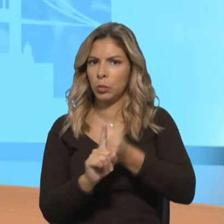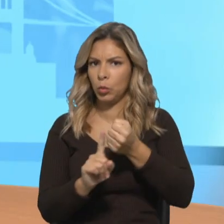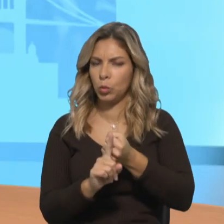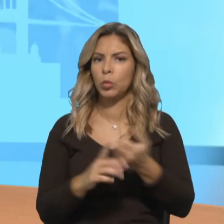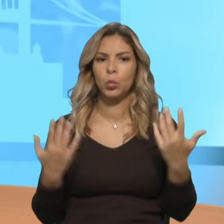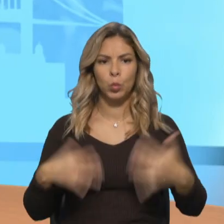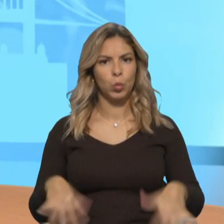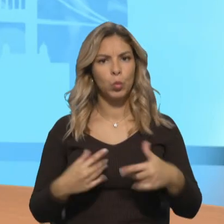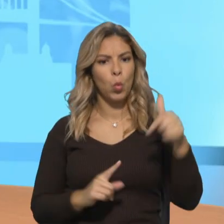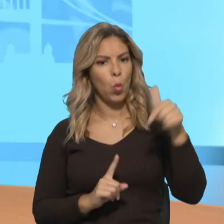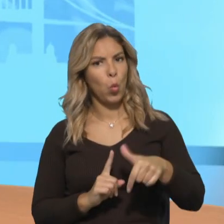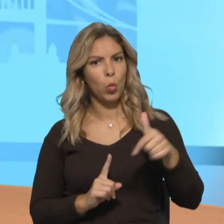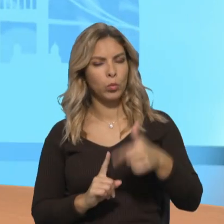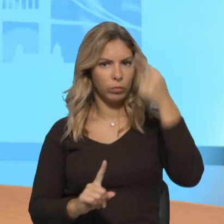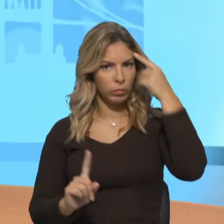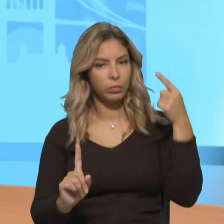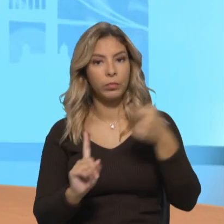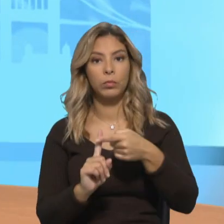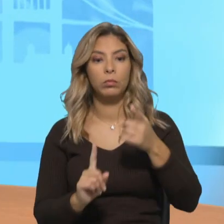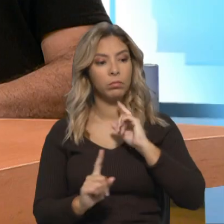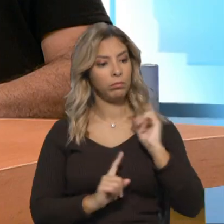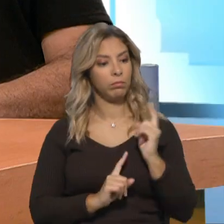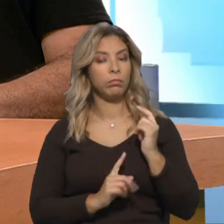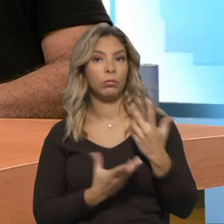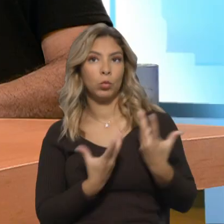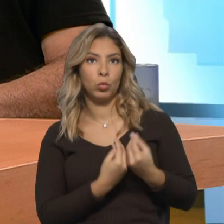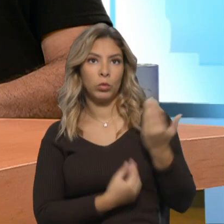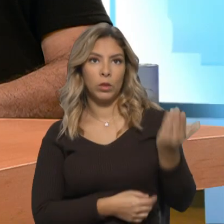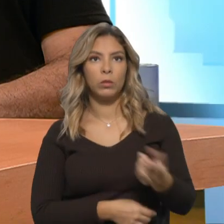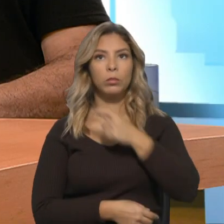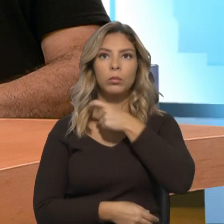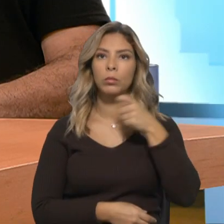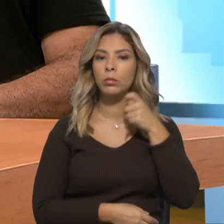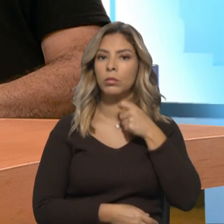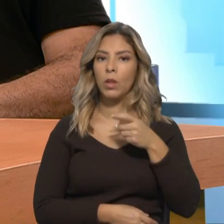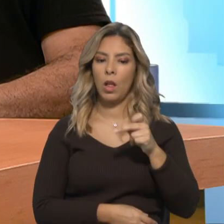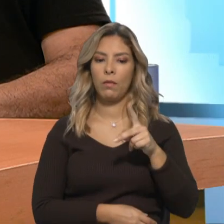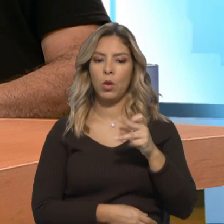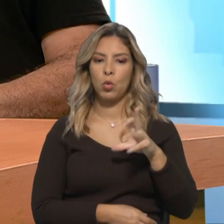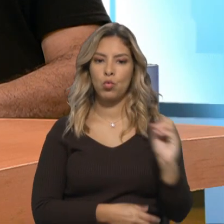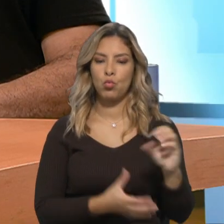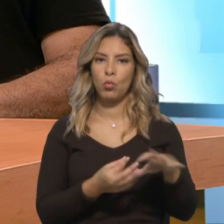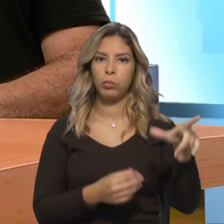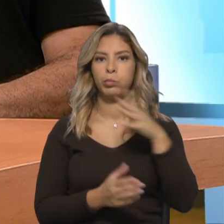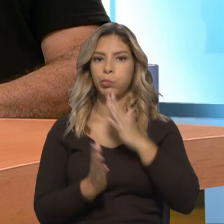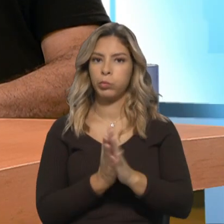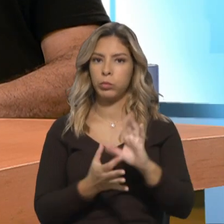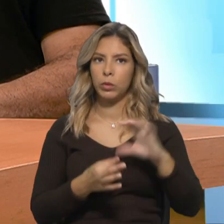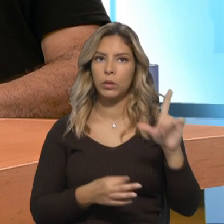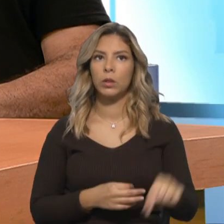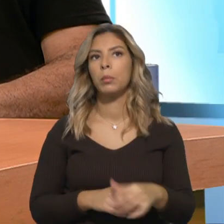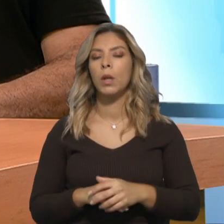hoje à missão, temos entre nós o padre Álvaro Pacheco, missionário da Consolata, e também Rui Antunes,